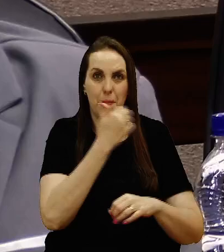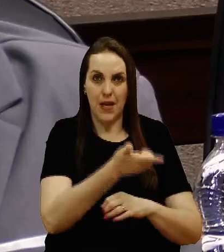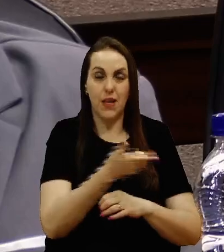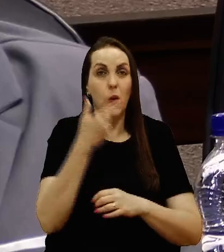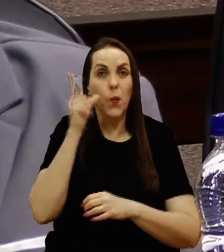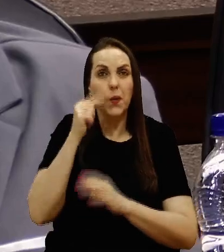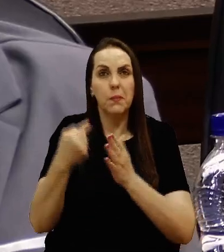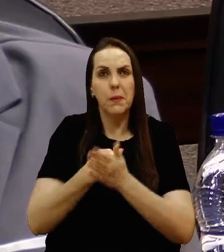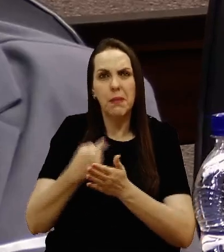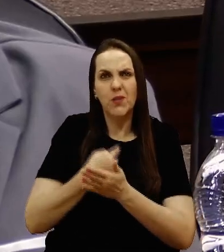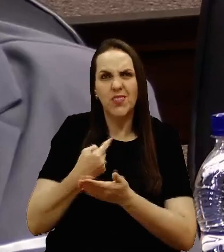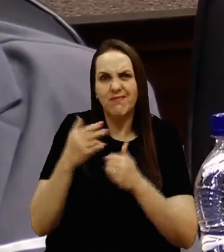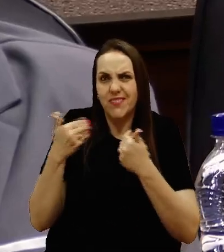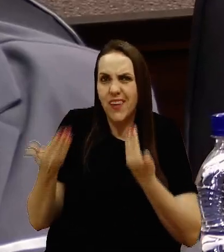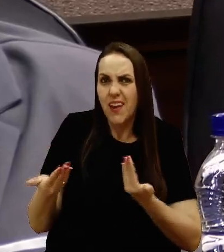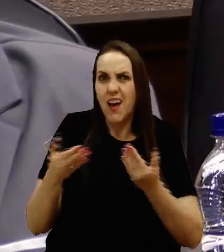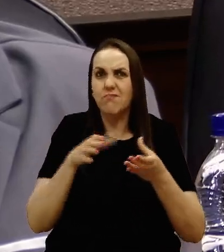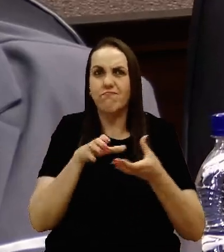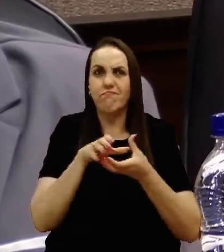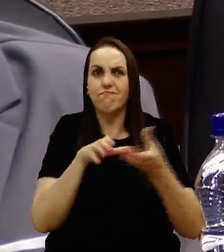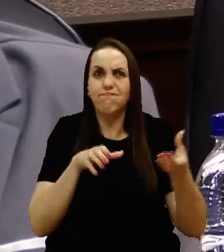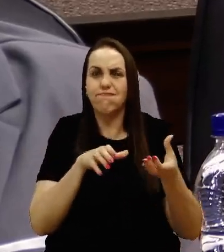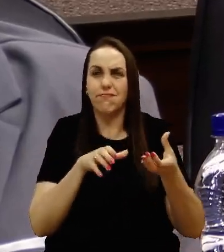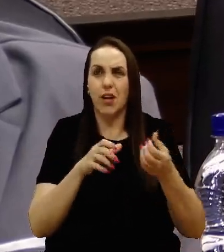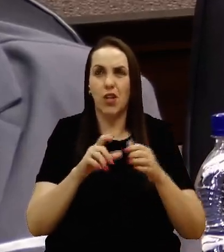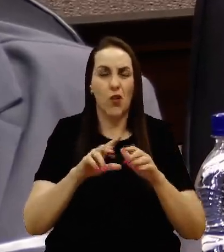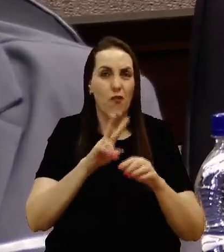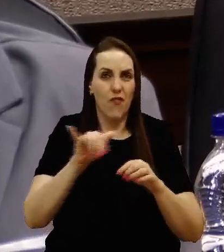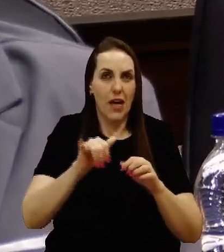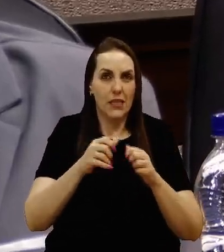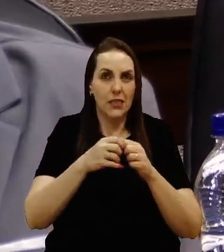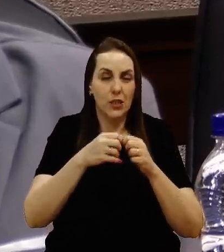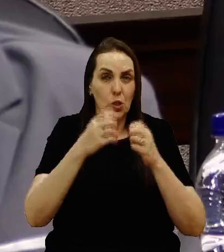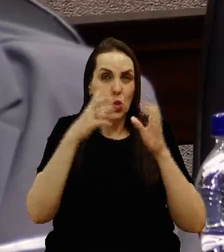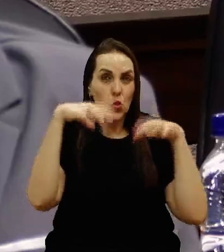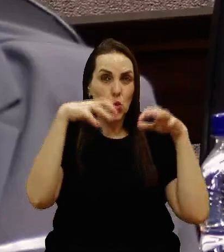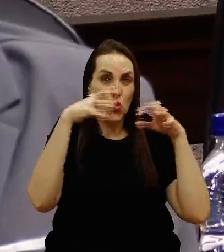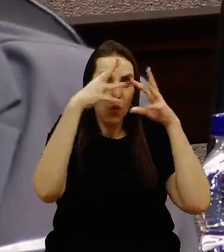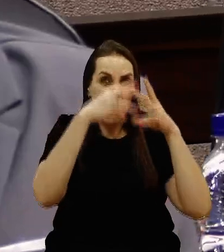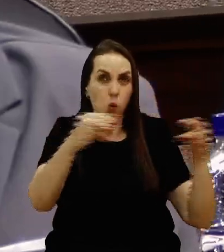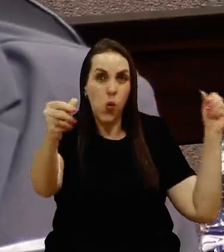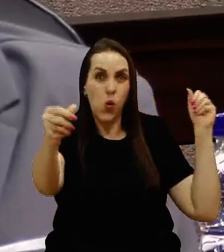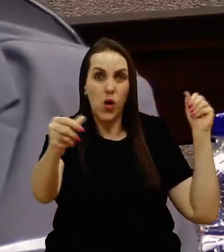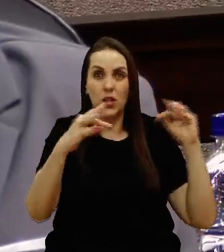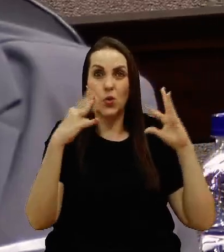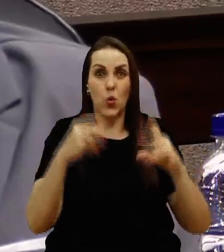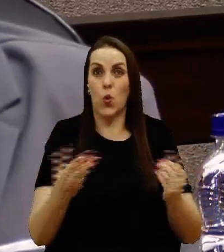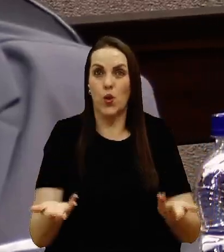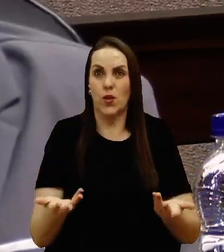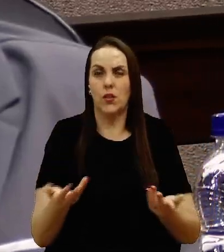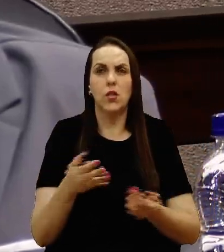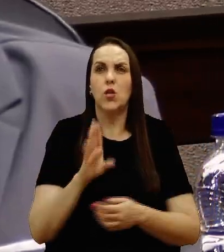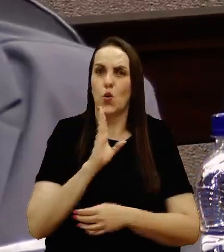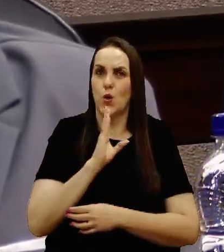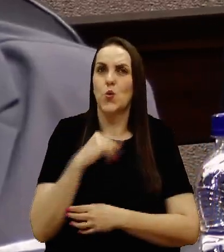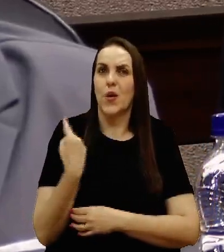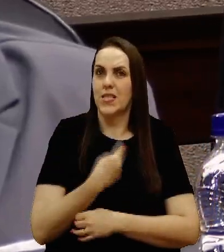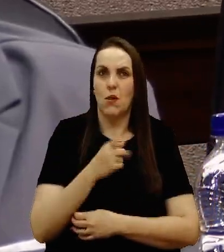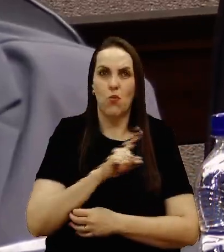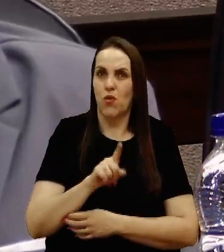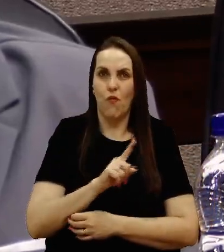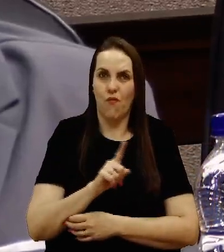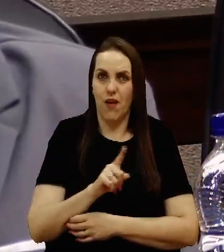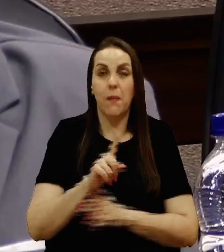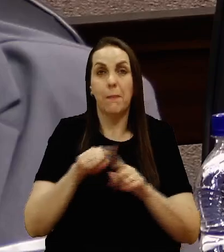canhão ele não vai danificar, não vai espantar a chuva? Né? Daí eu disse, olha, pelo que a gente conhece, não. Mas, enfim, é bem importante estudar e